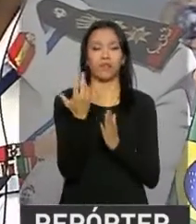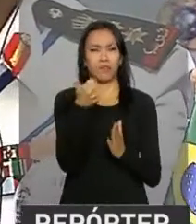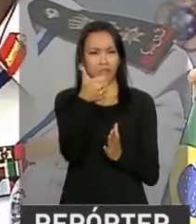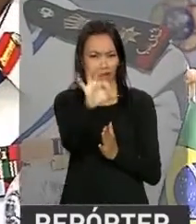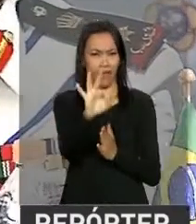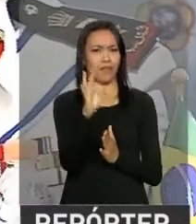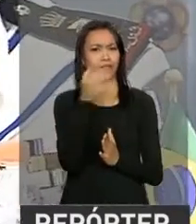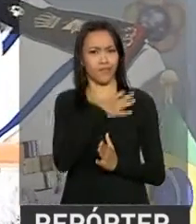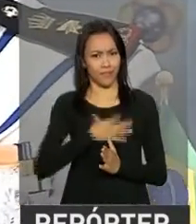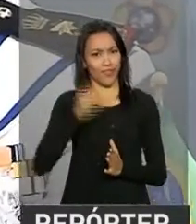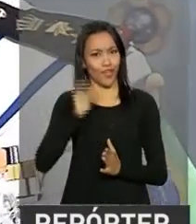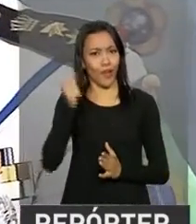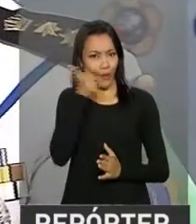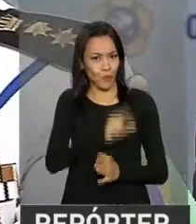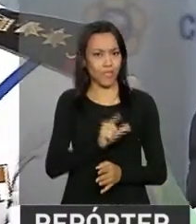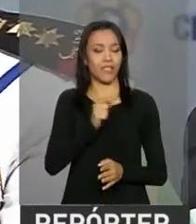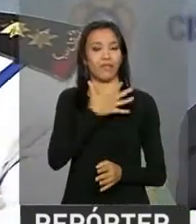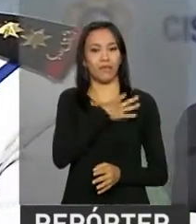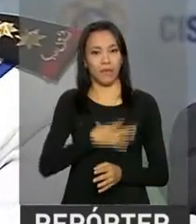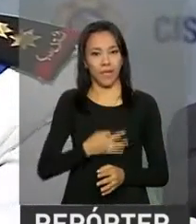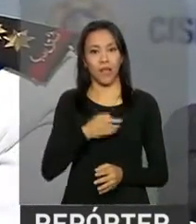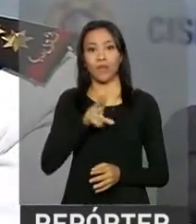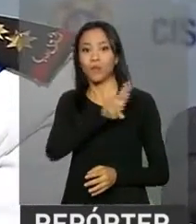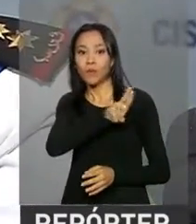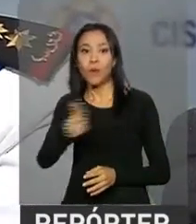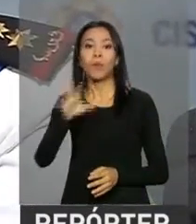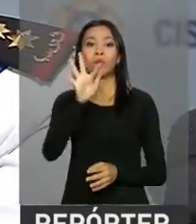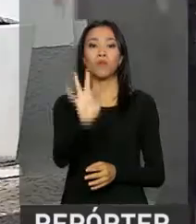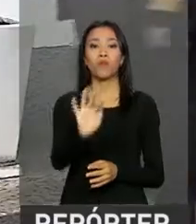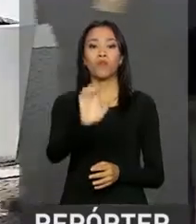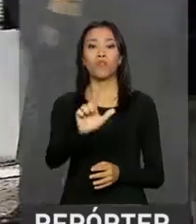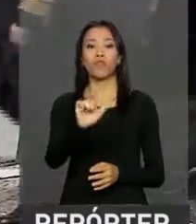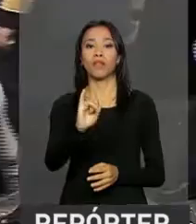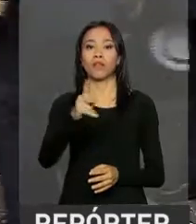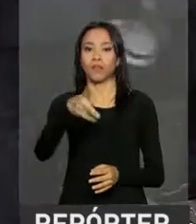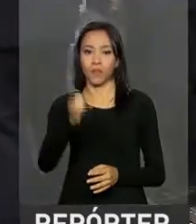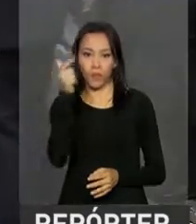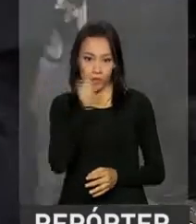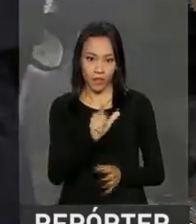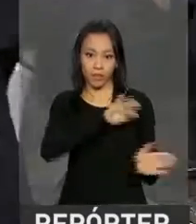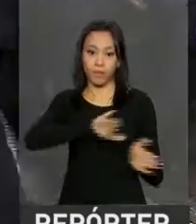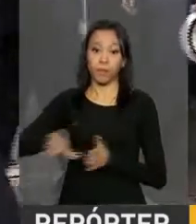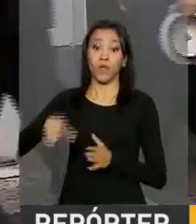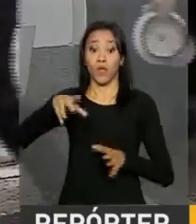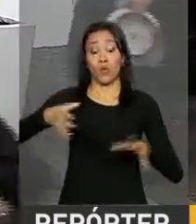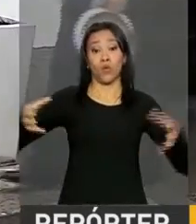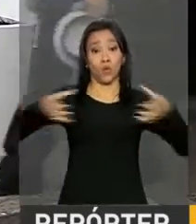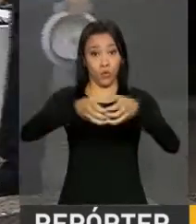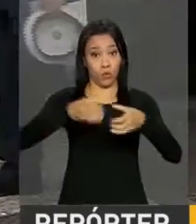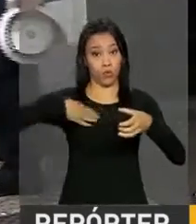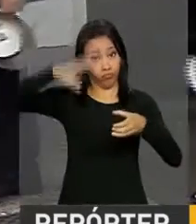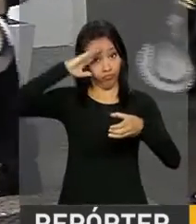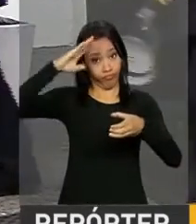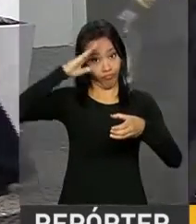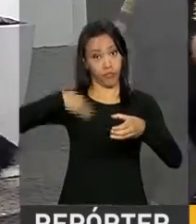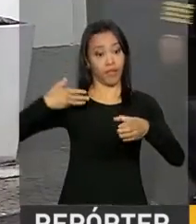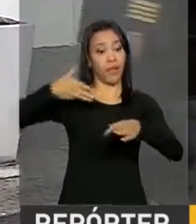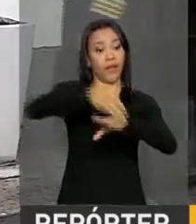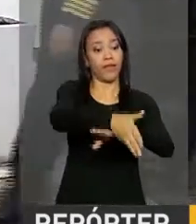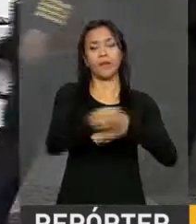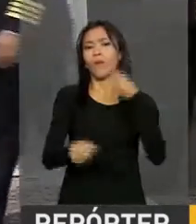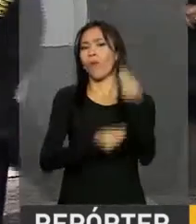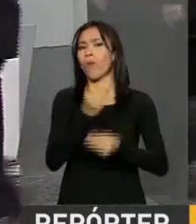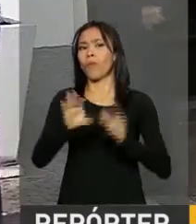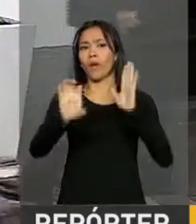já temos a primeira do sargento felipe eo os atletas militares ingressam nas forças armadas por meio de